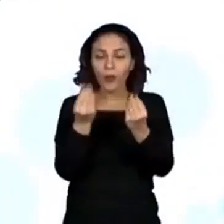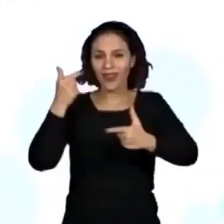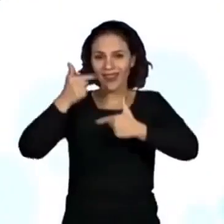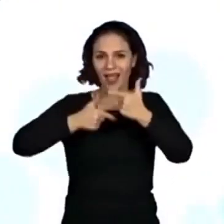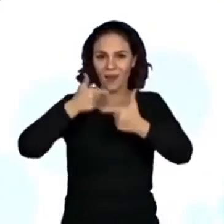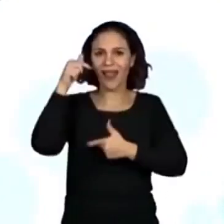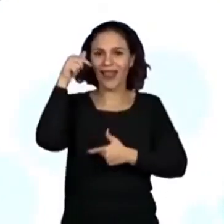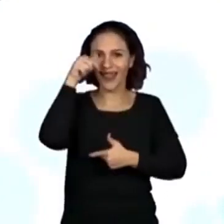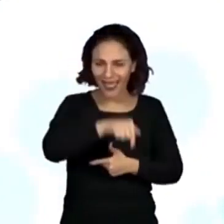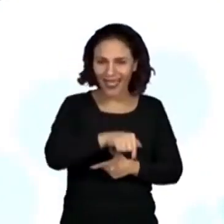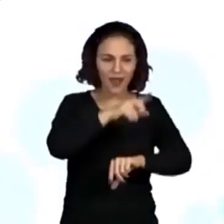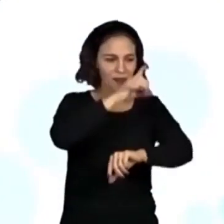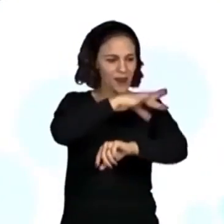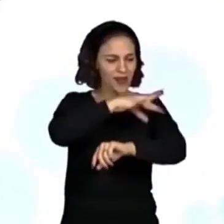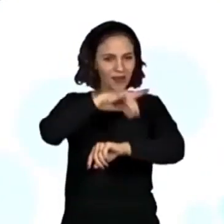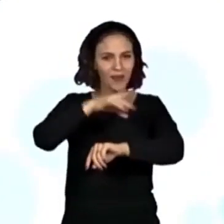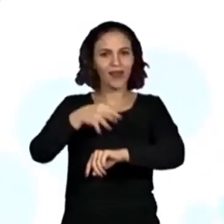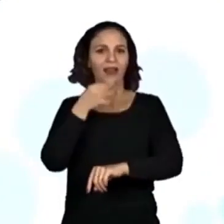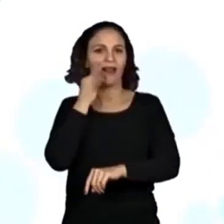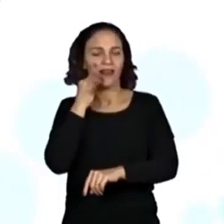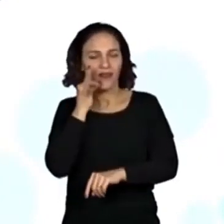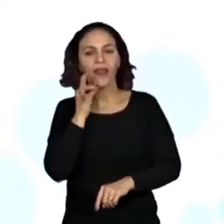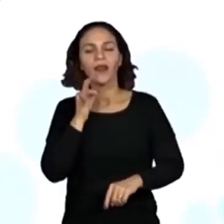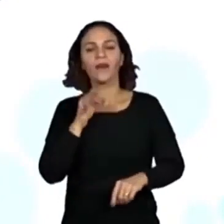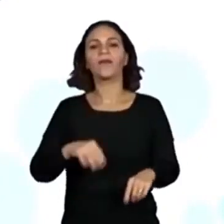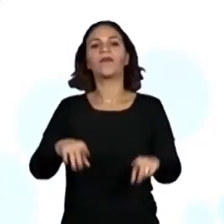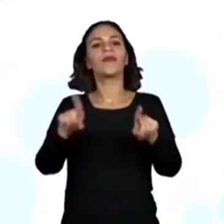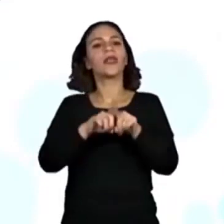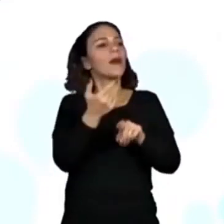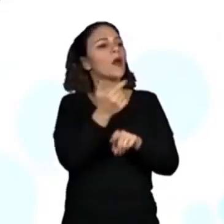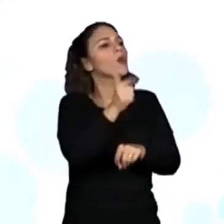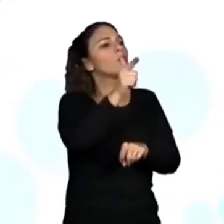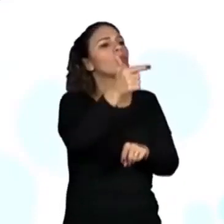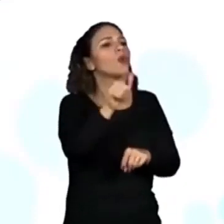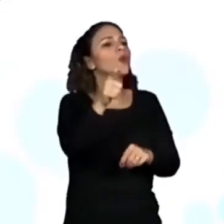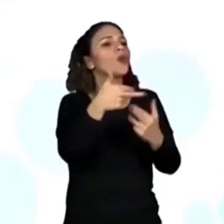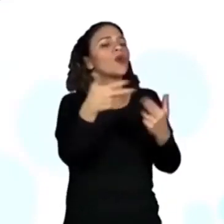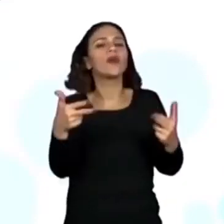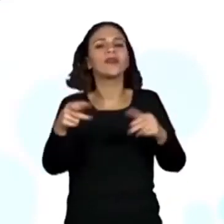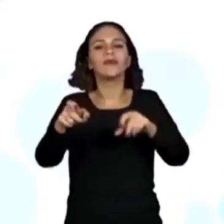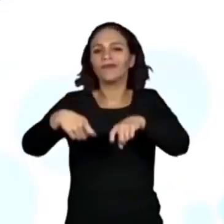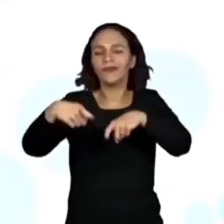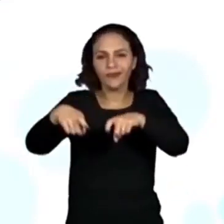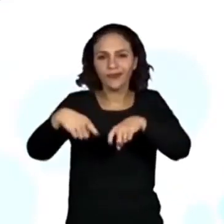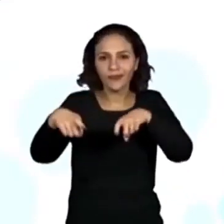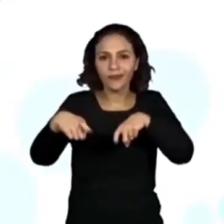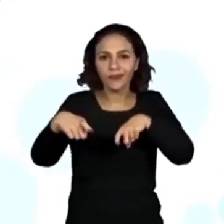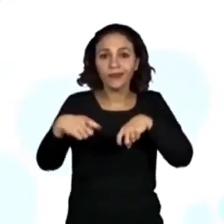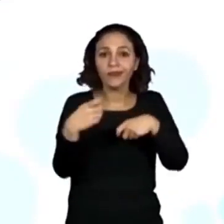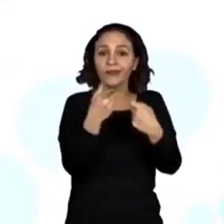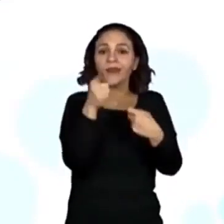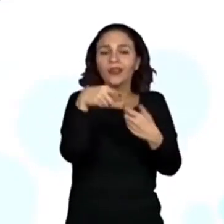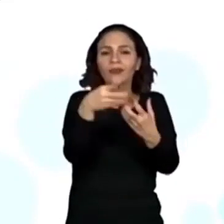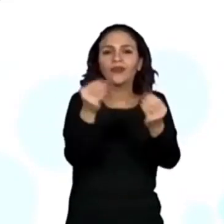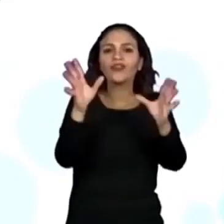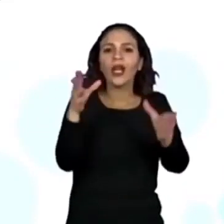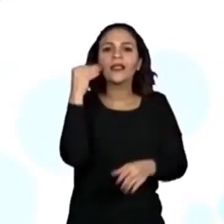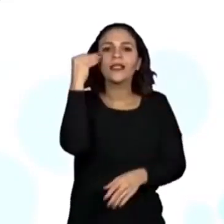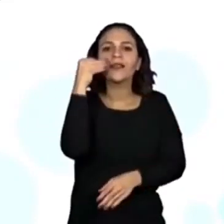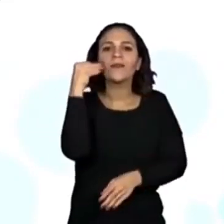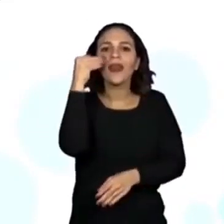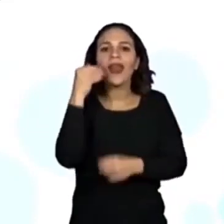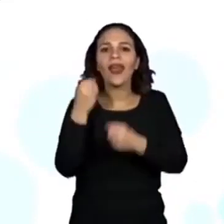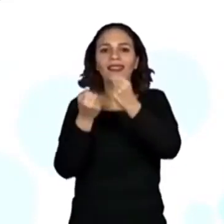no café ou vieram trabalhar na lavoura, em outras atividades aqui no Brasil, muitos já tinham experiência